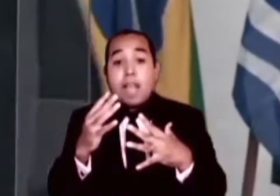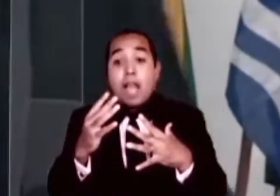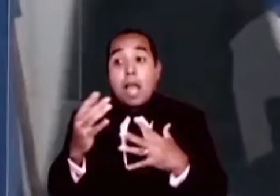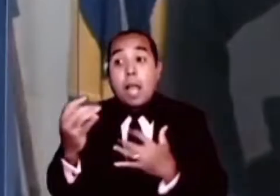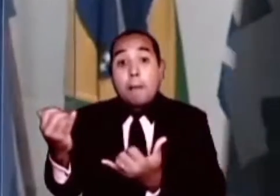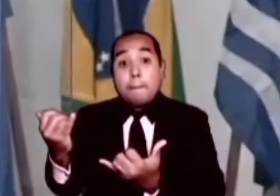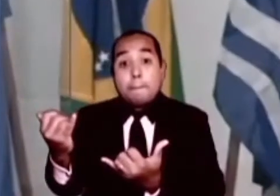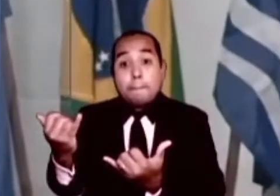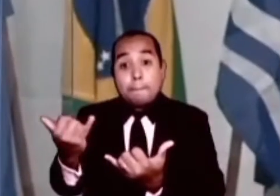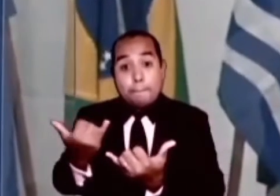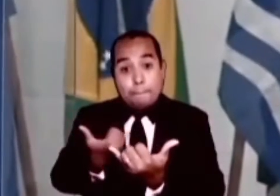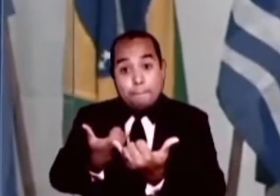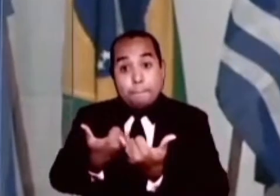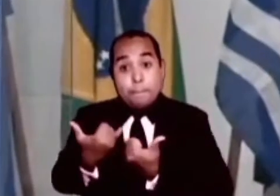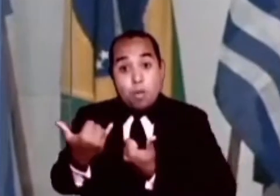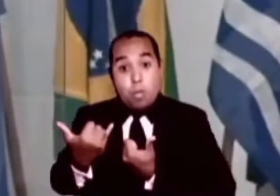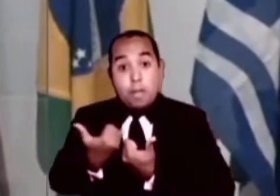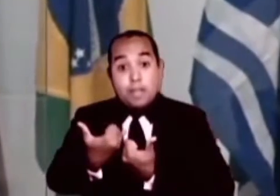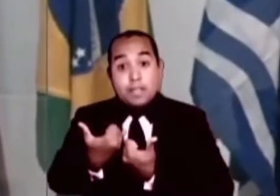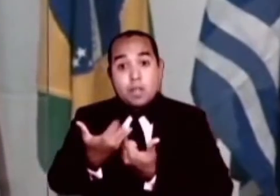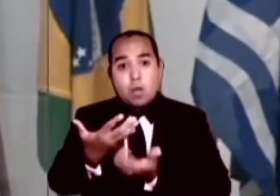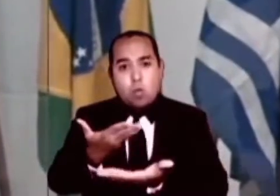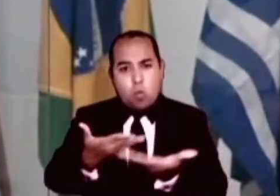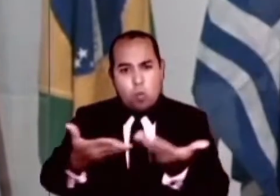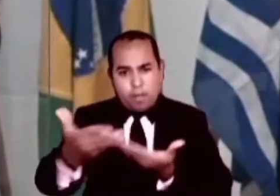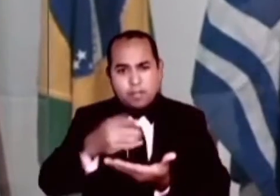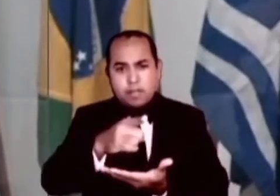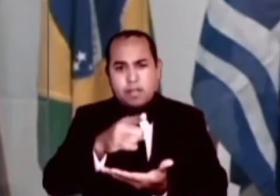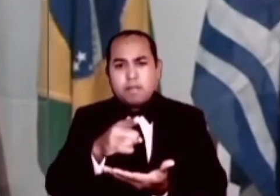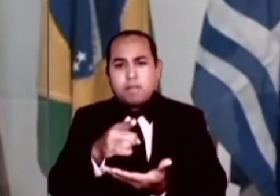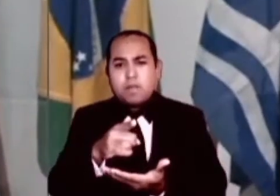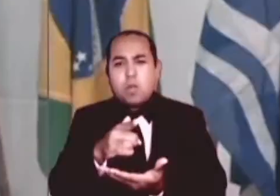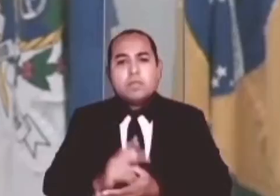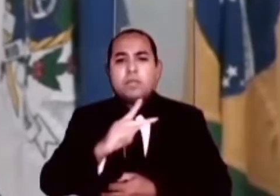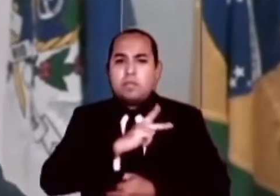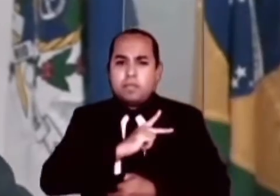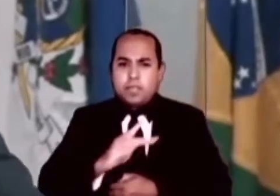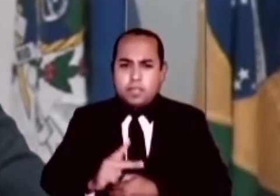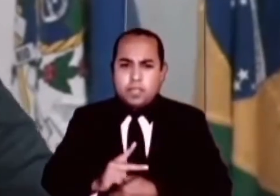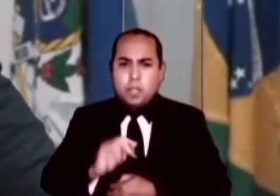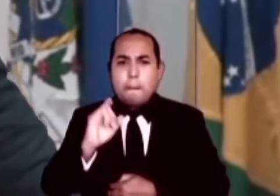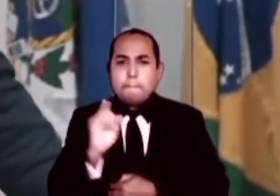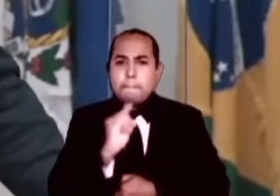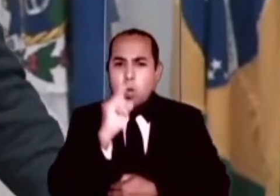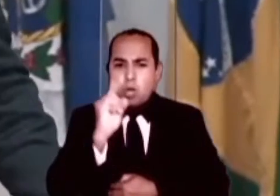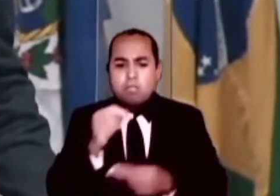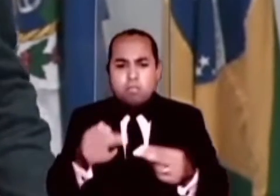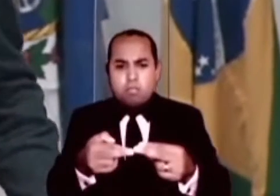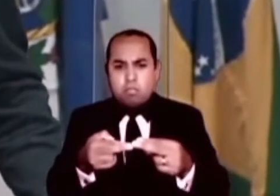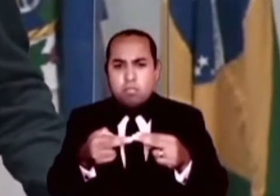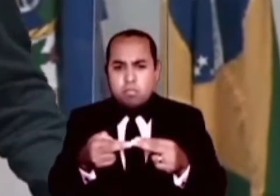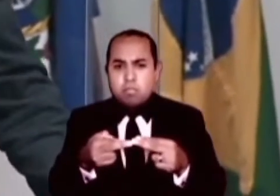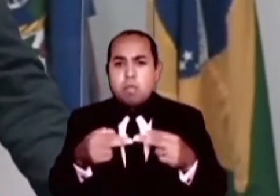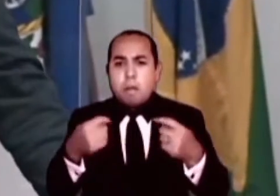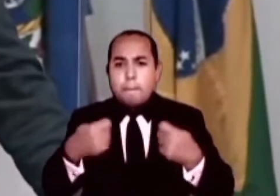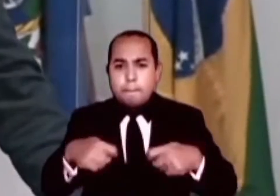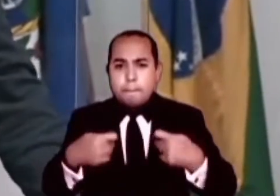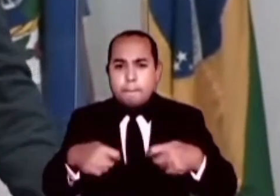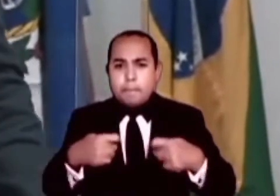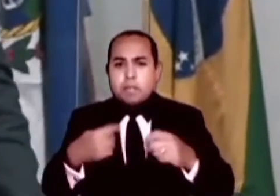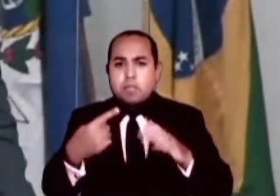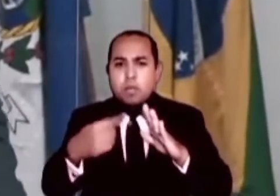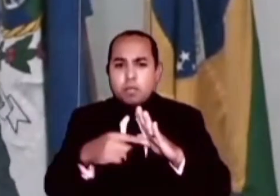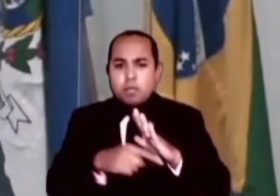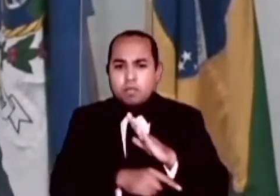de contratação de professores de Libra na rede pública. Precisamos nos aprofundar um pouco mais sobre essa temática